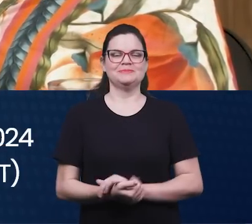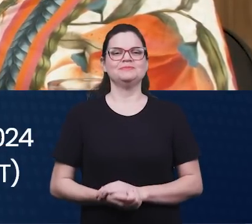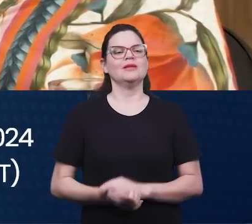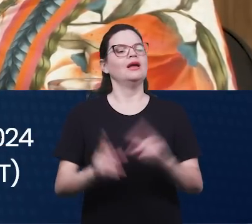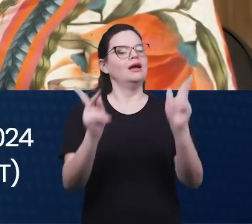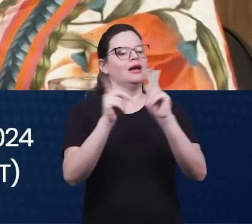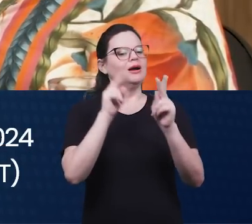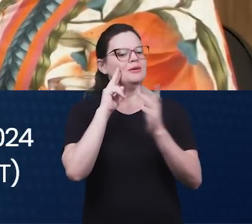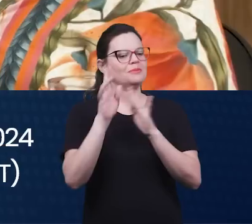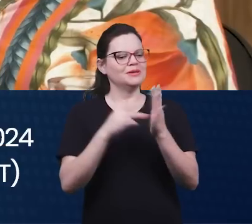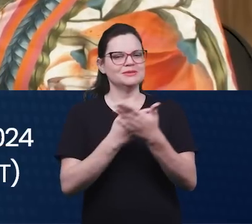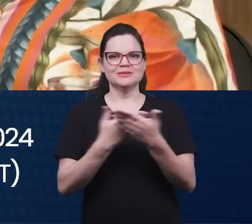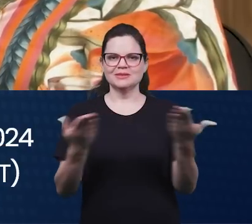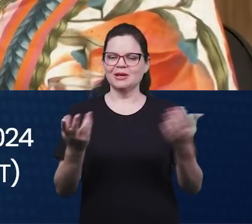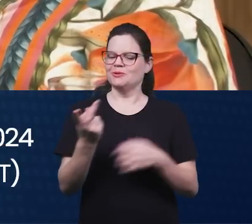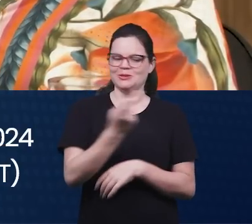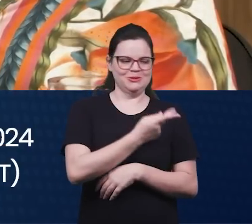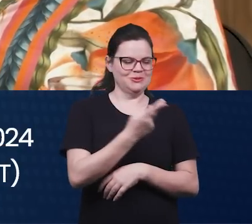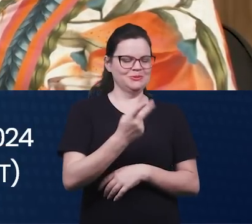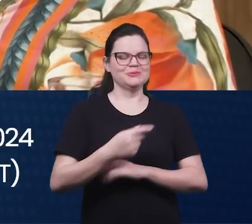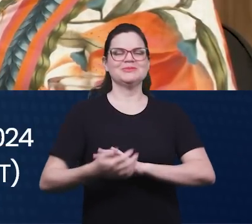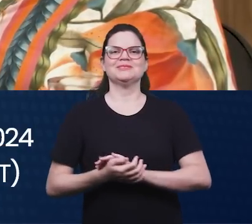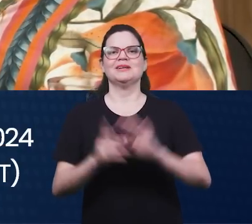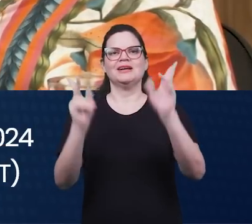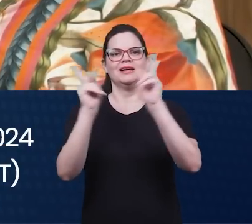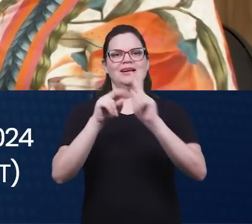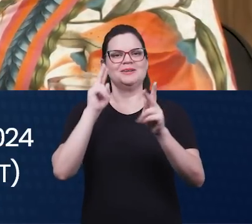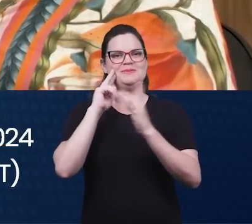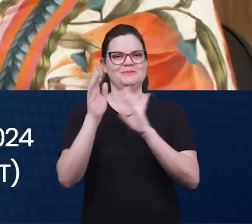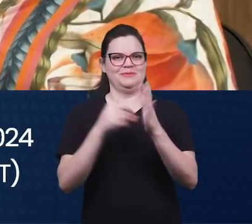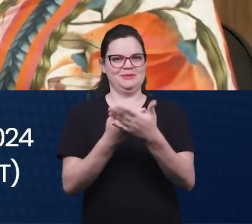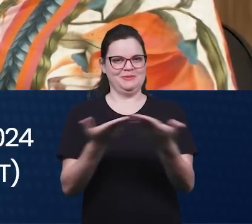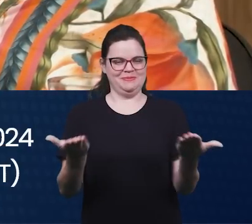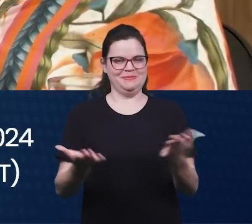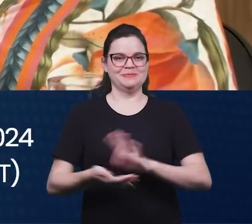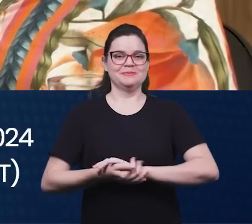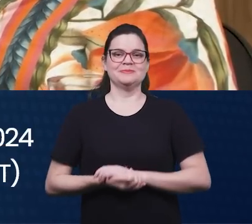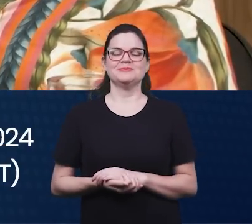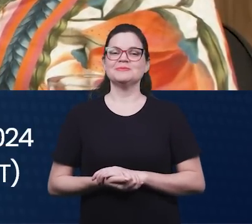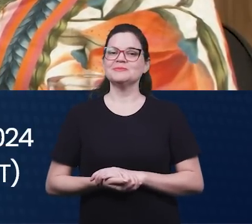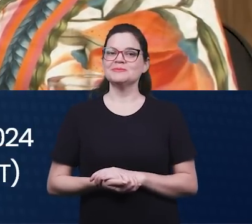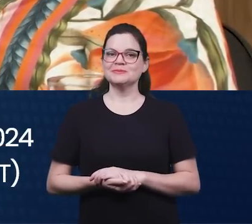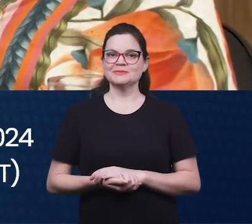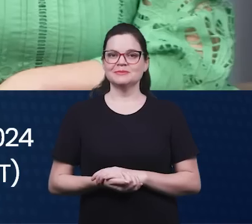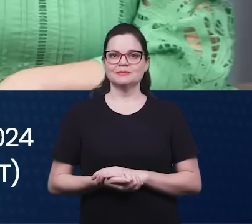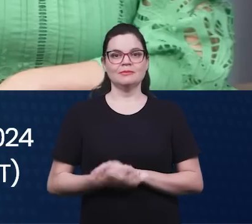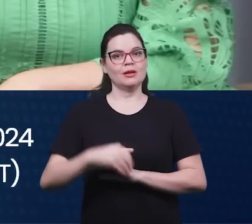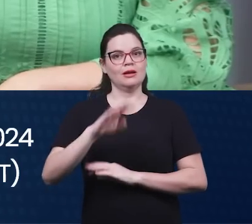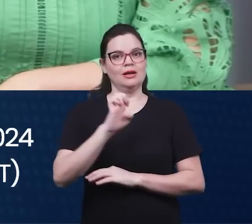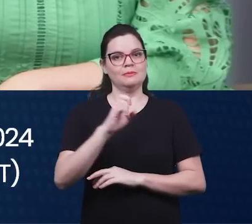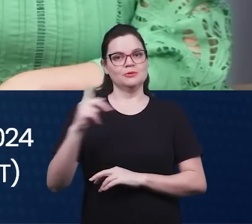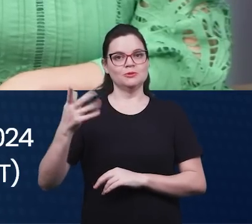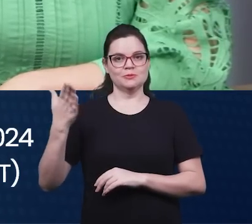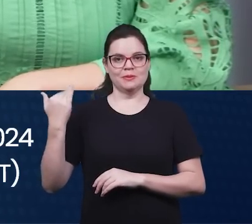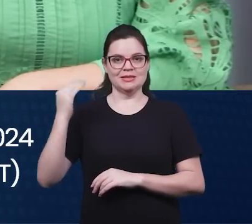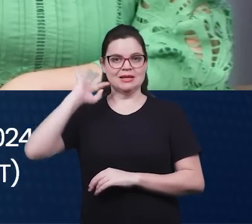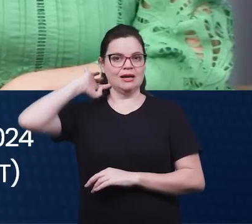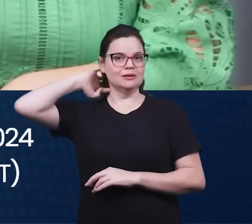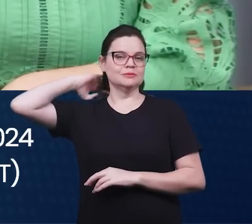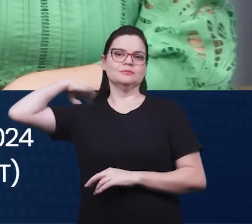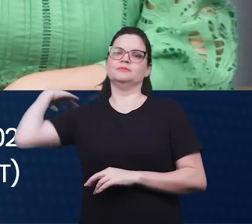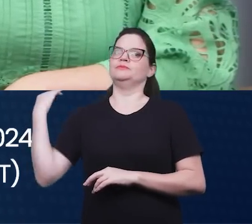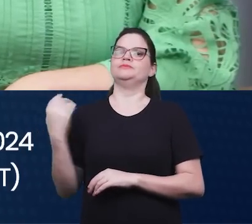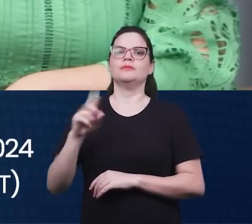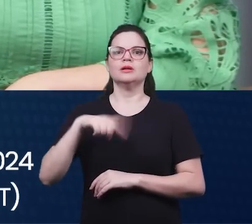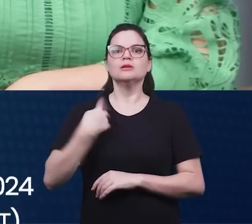professora Kézia. A paz do Senhor, professora Fernanda. A paz do Senhor, Kézia. A paz do Senhor, Fernanda. No episódio anterior, nós conversamos